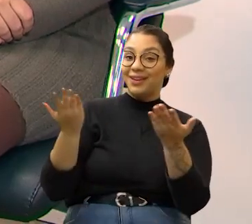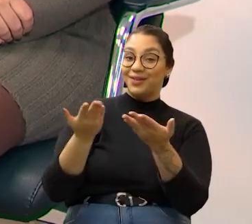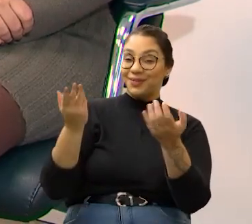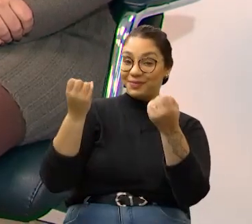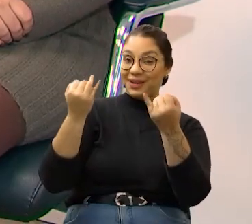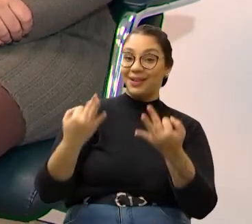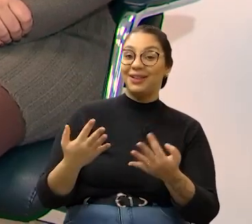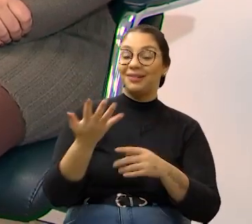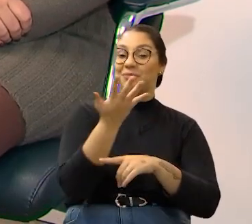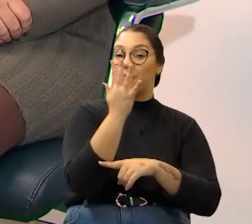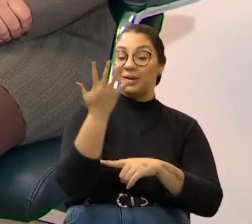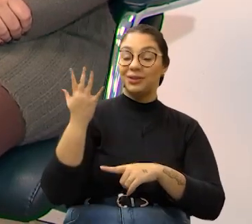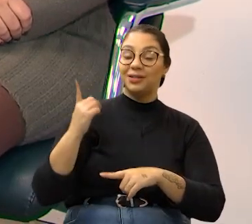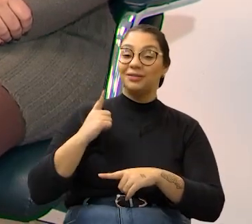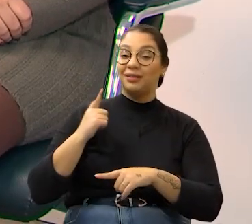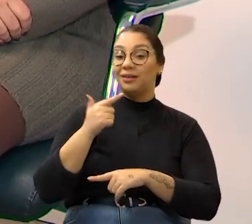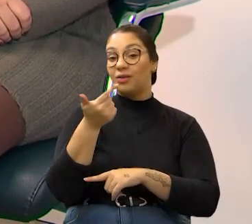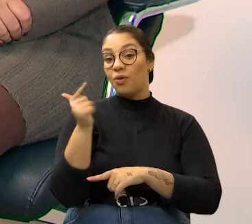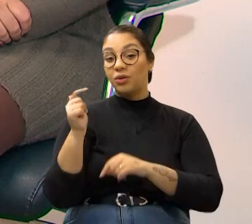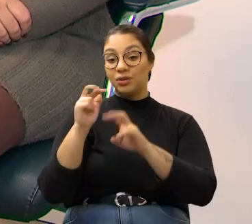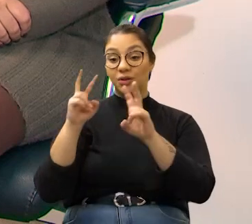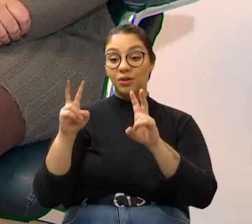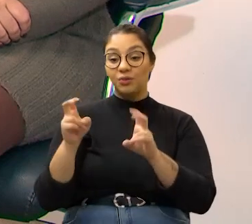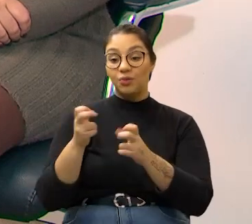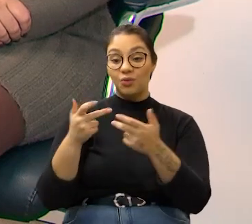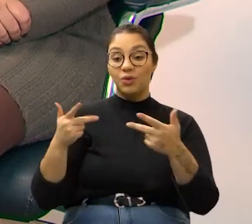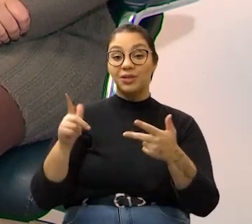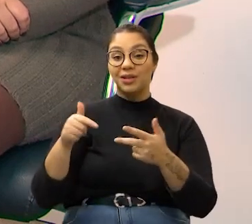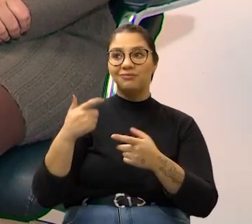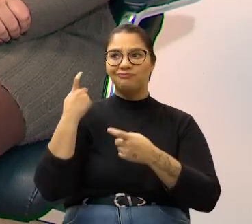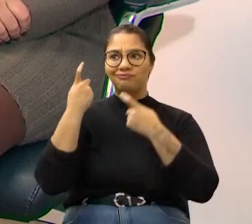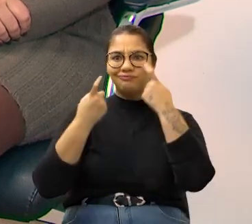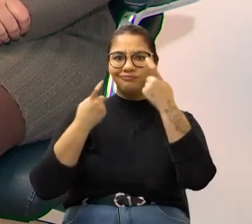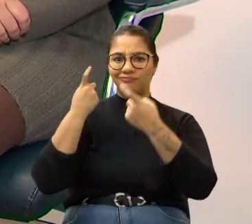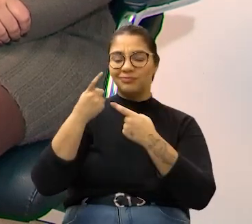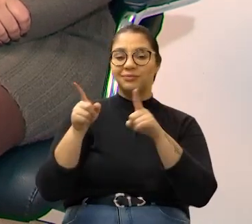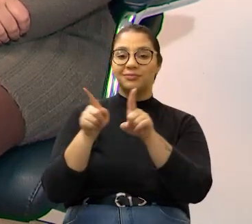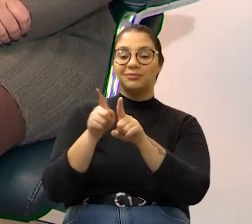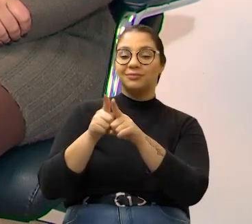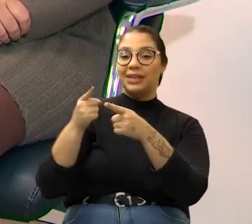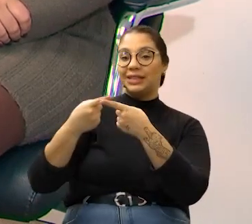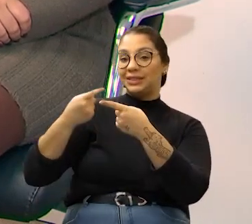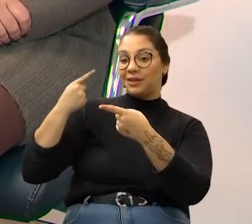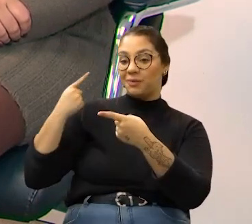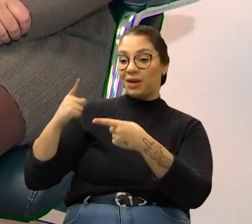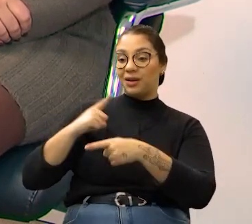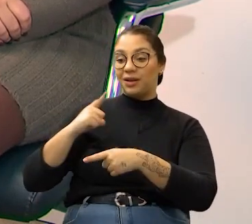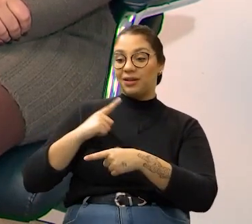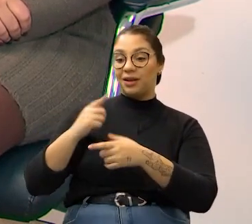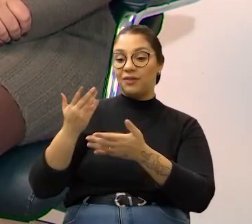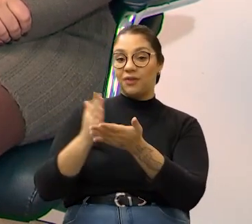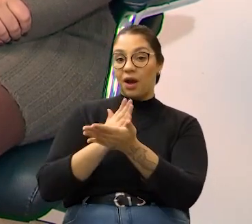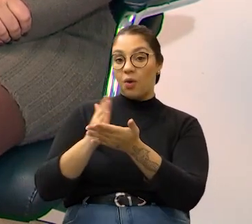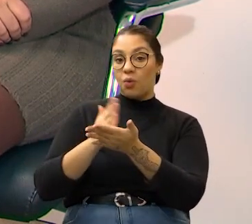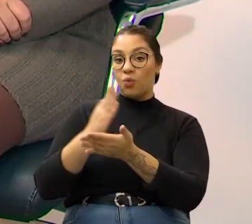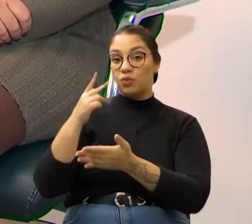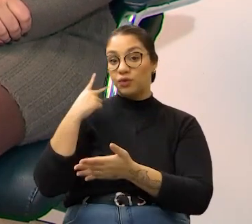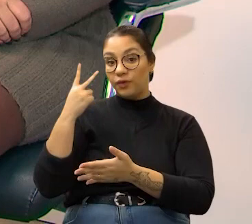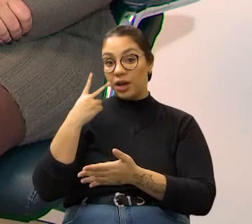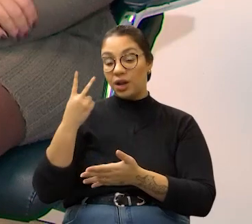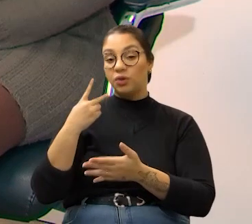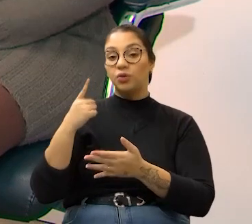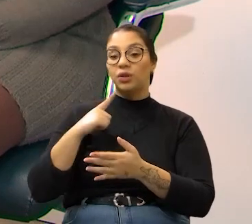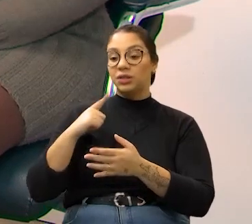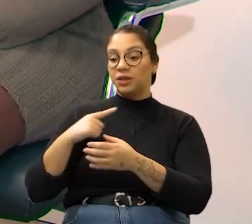de meio ambiente, também tem uma questão que preocupa, inclusive na última semana o senhor recebeu alguns vereadores aqui